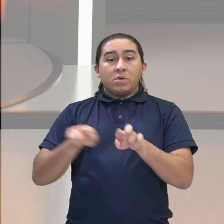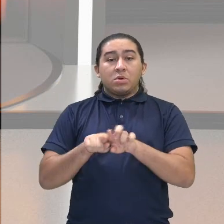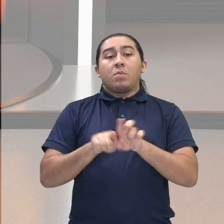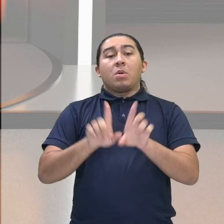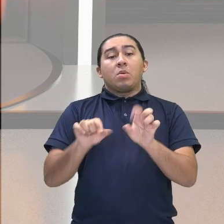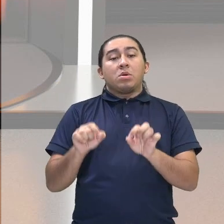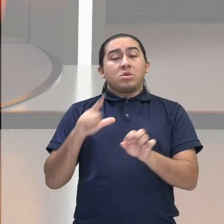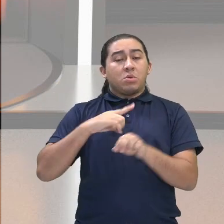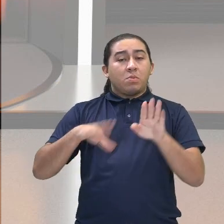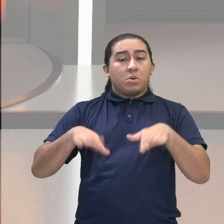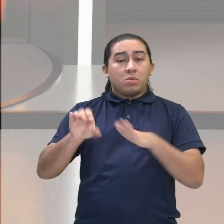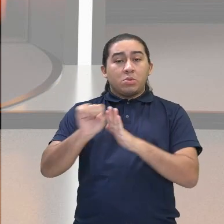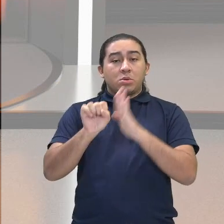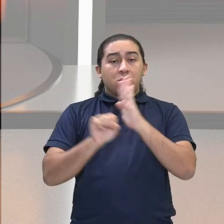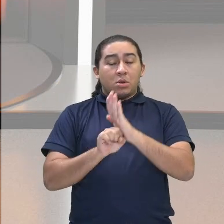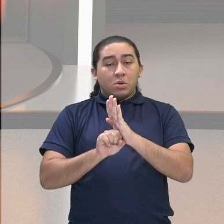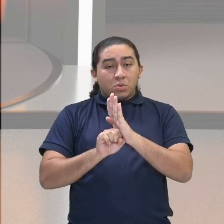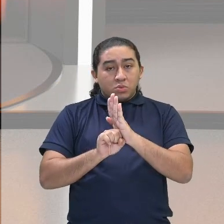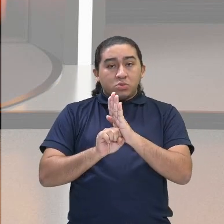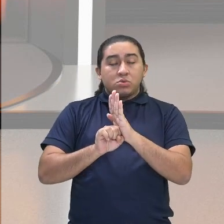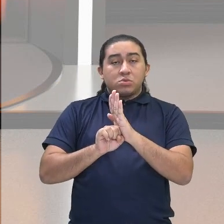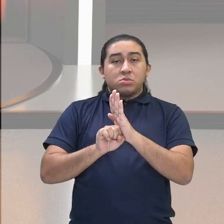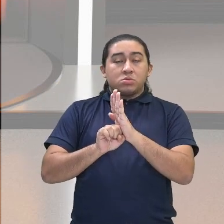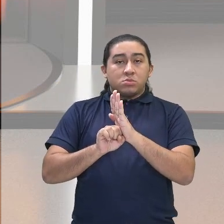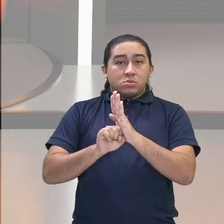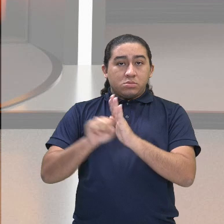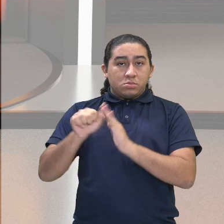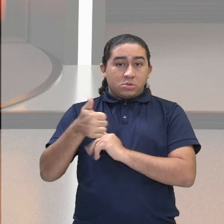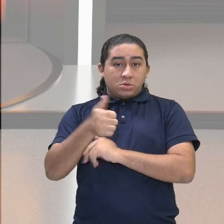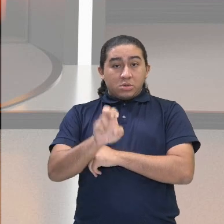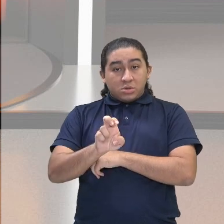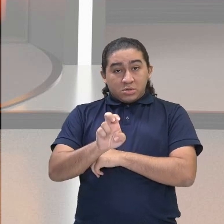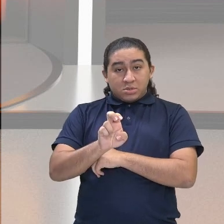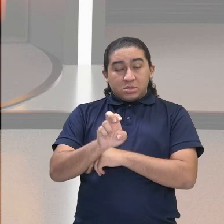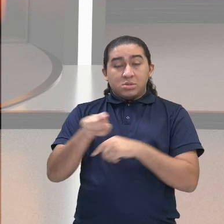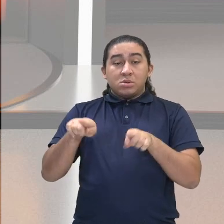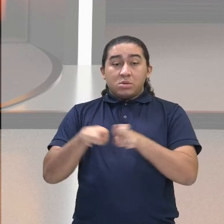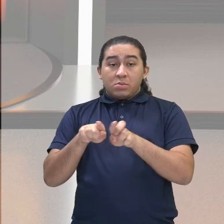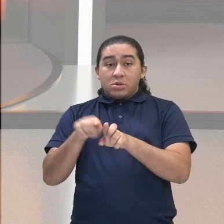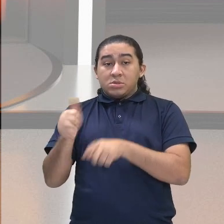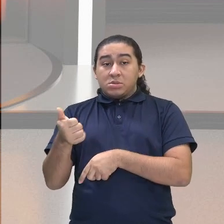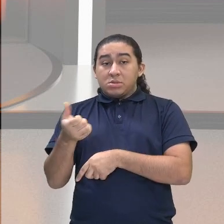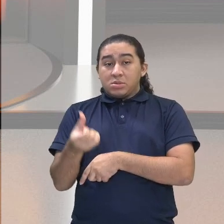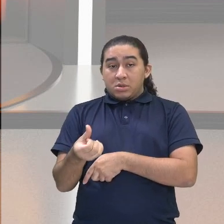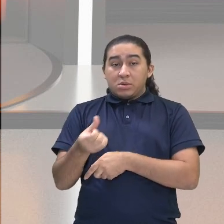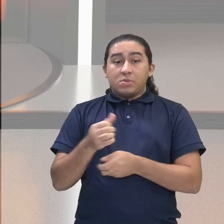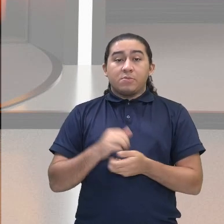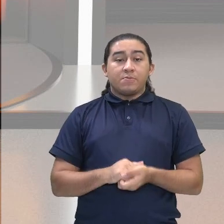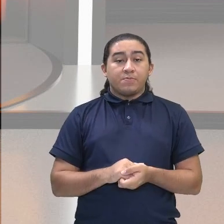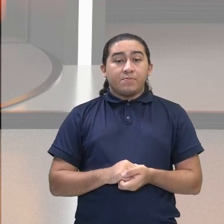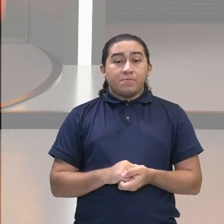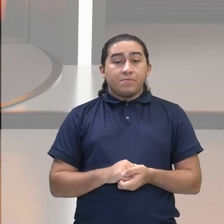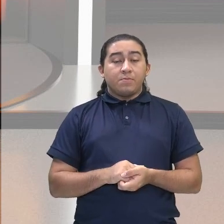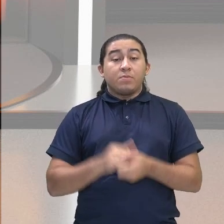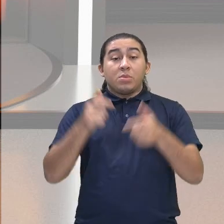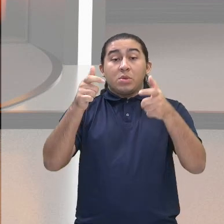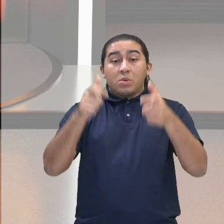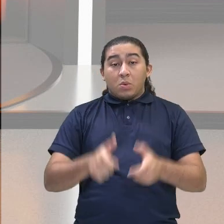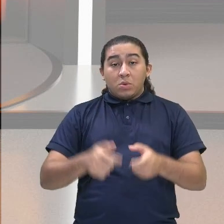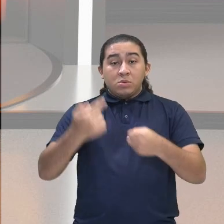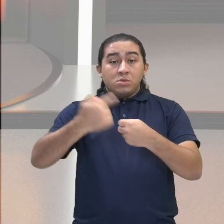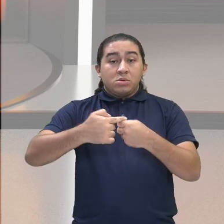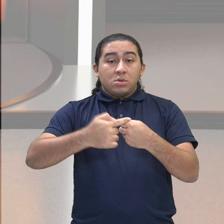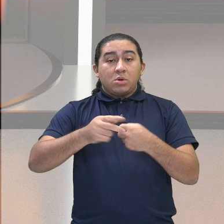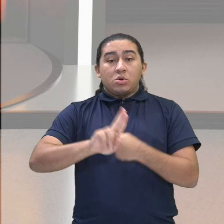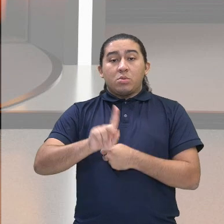existindo aproximadamente entre os séculos XV e XVI. Ele estava centrado nas cidades de